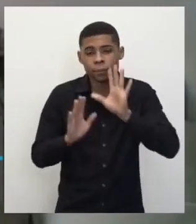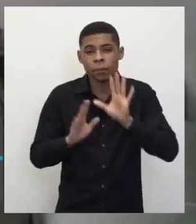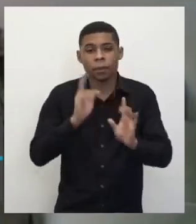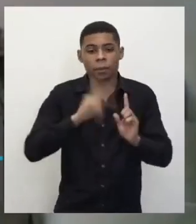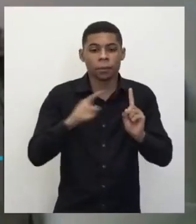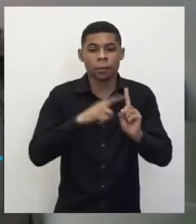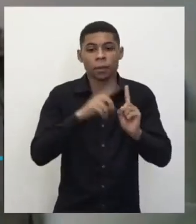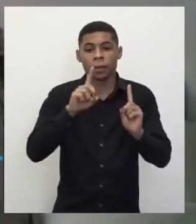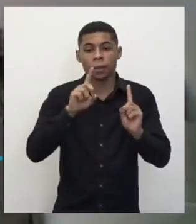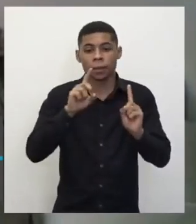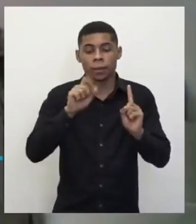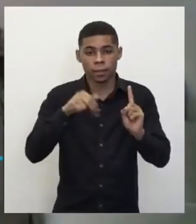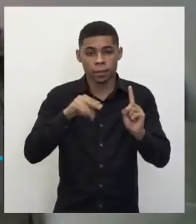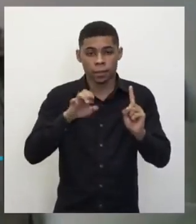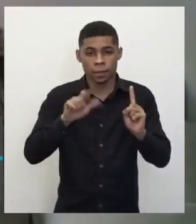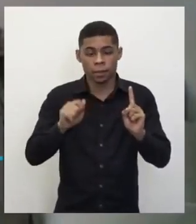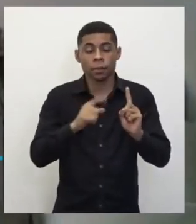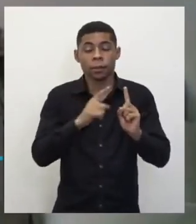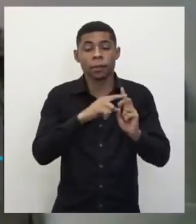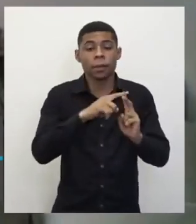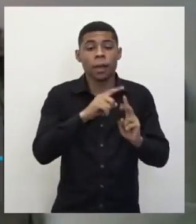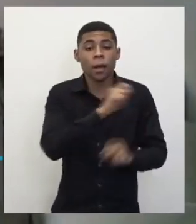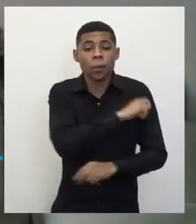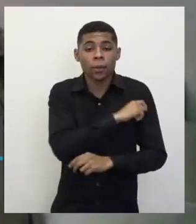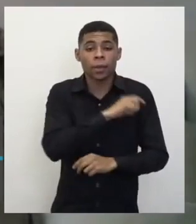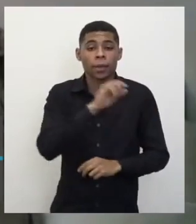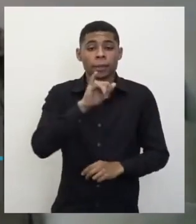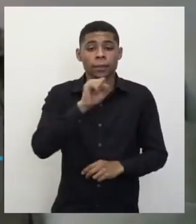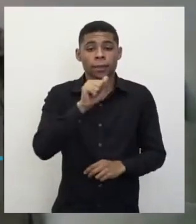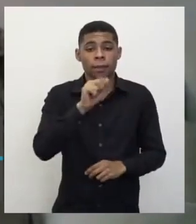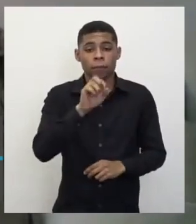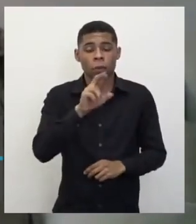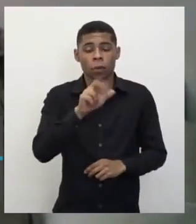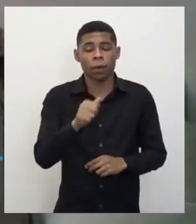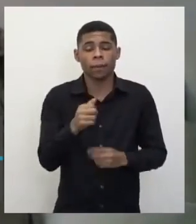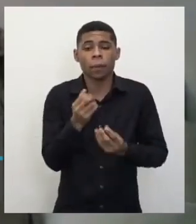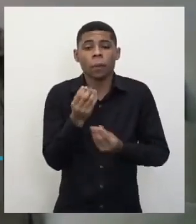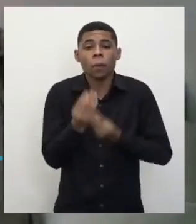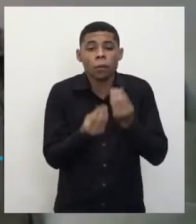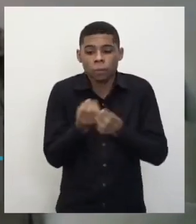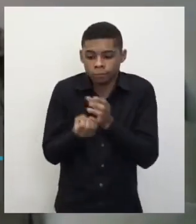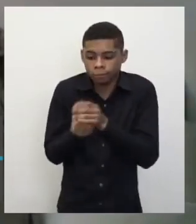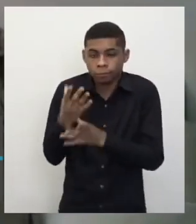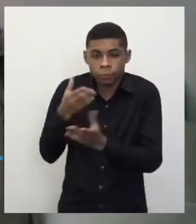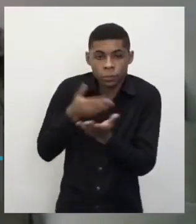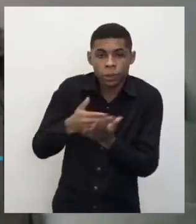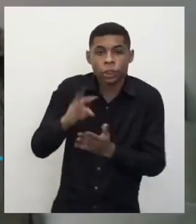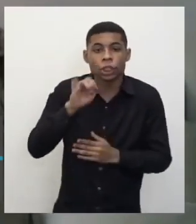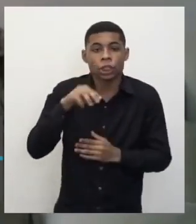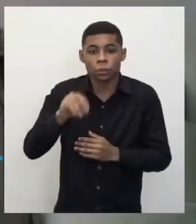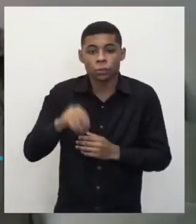no Pro Daniel, a aluna dele, Isadora, colocou como surgiu o game do Timo e o sucesso do jogo.